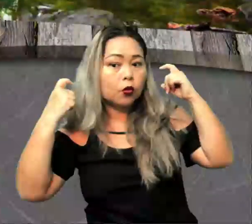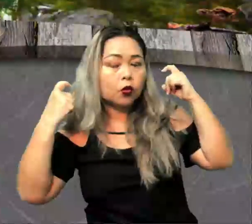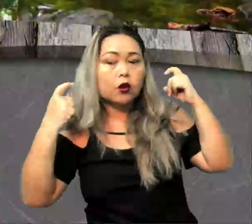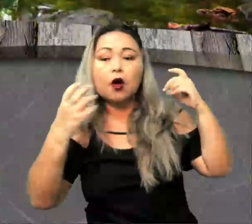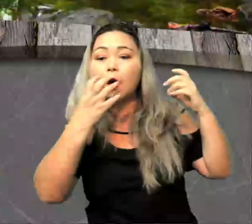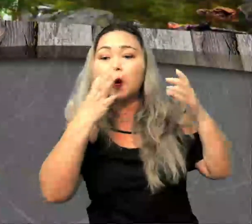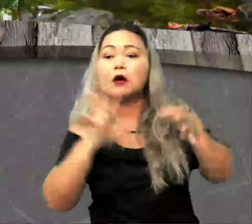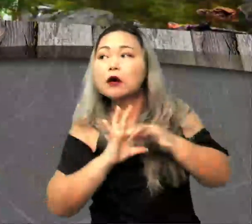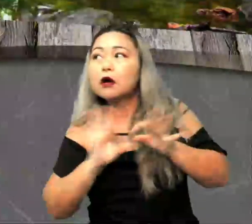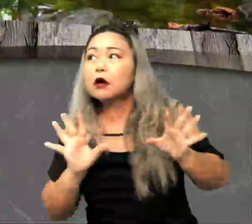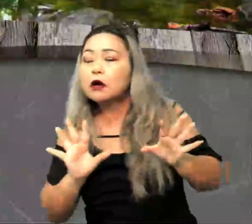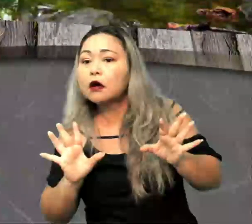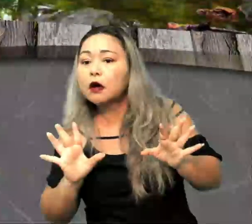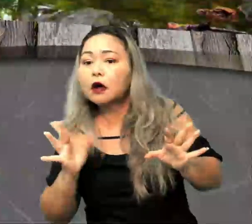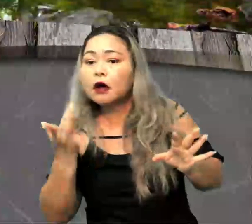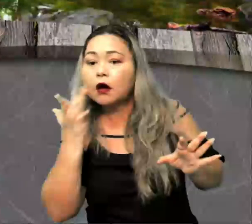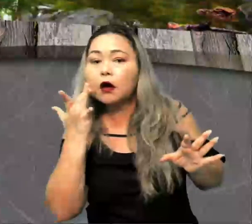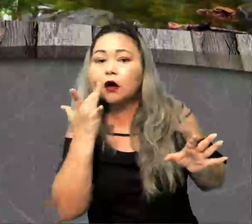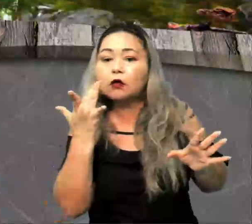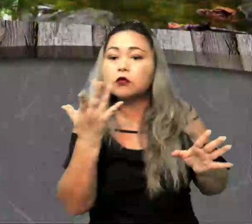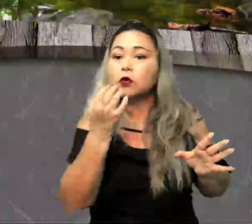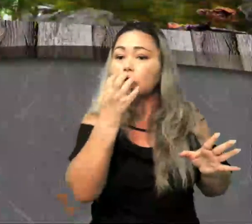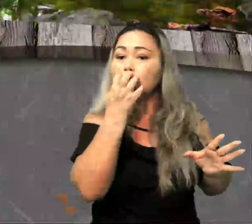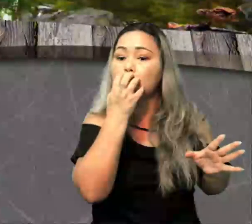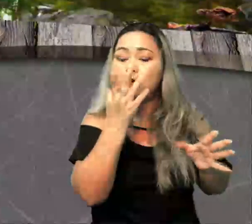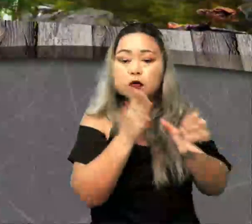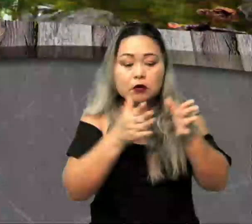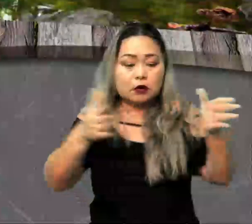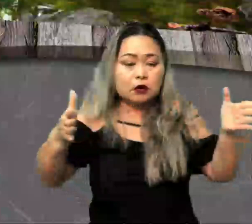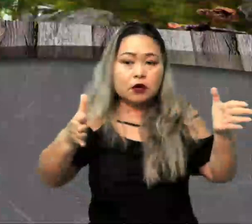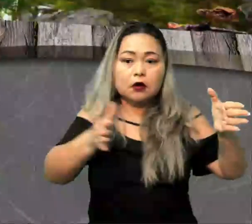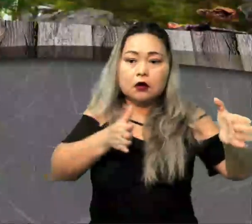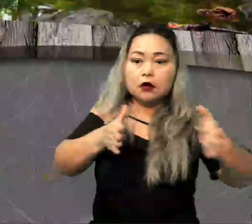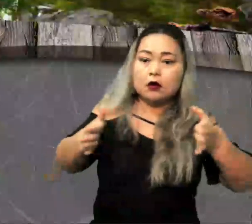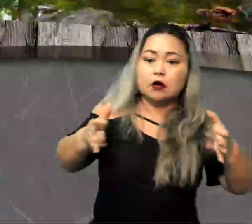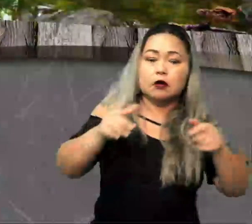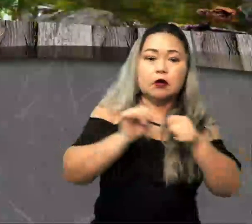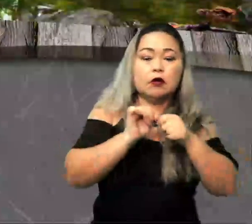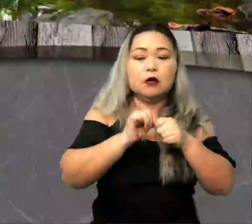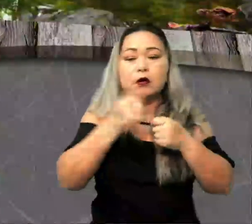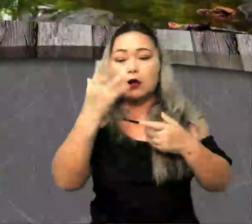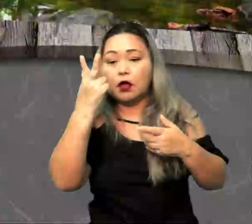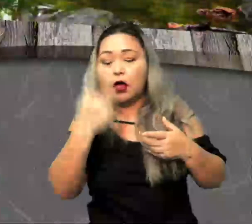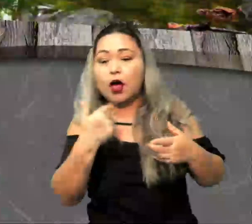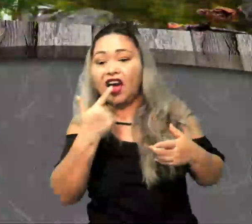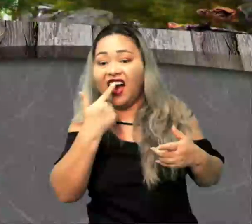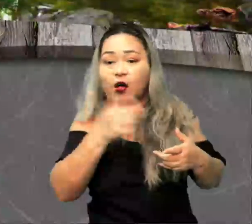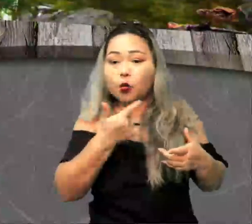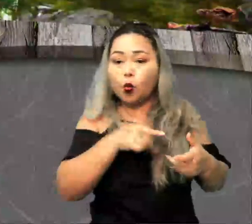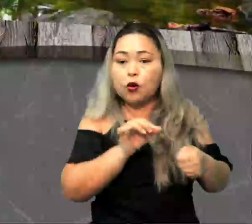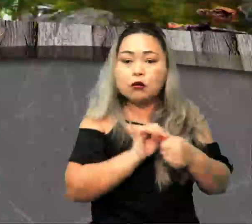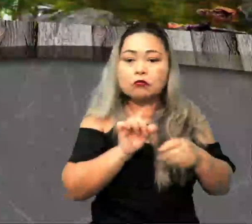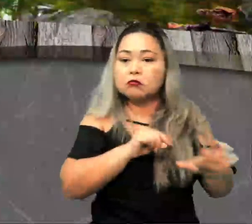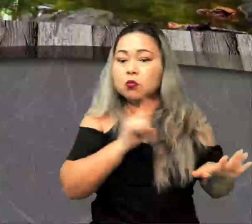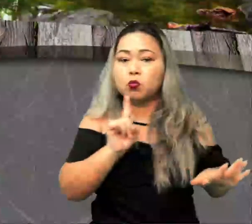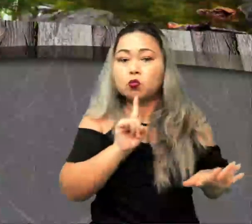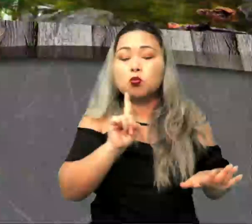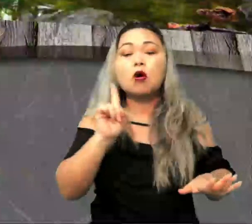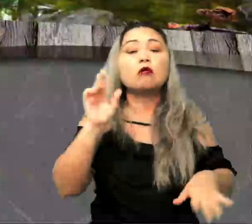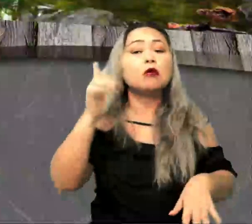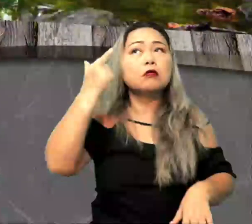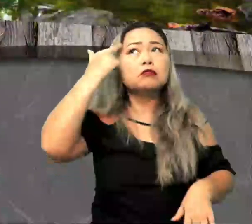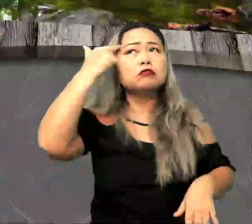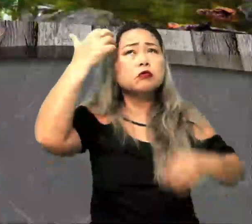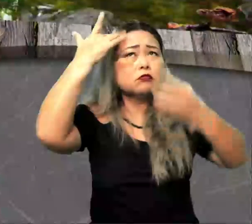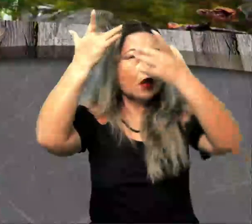cachorro se soltou. Você não sabe o tamanho do cachorro, você não sabe se o cachorro está cego, banguela. Não importa, o teu cérebro